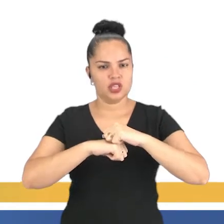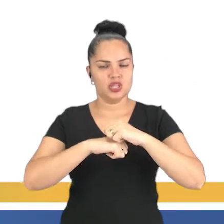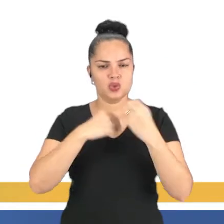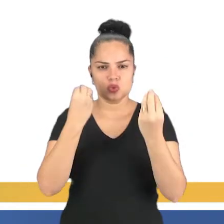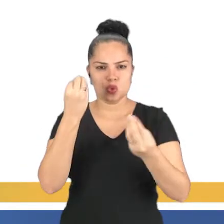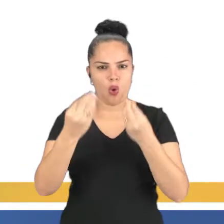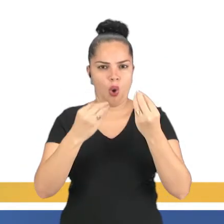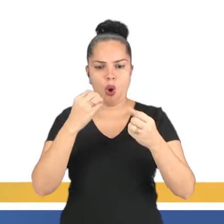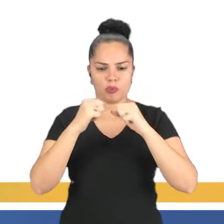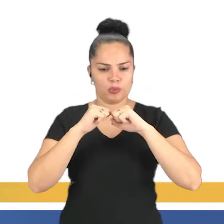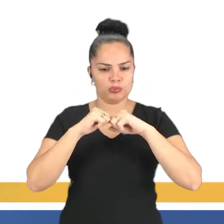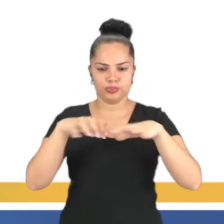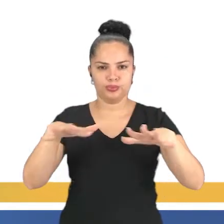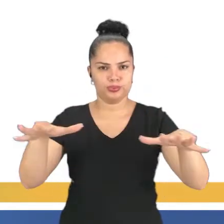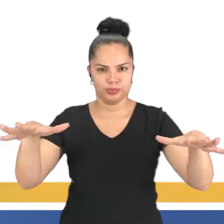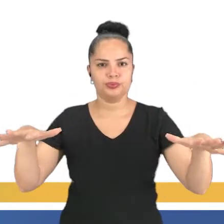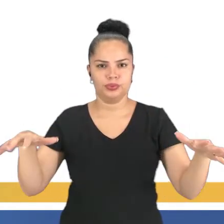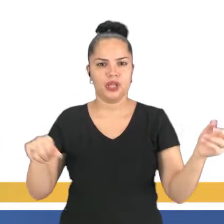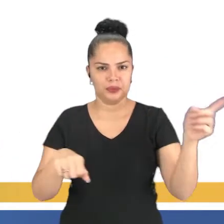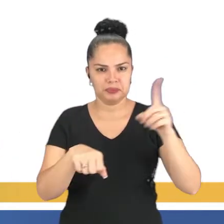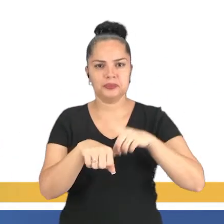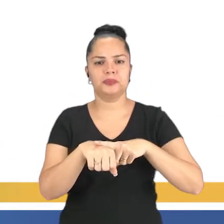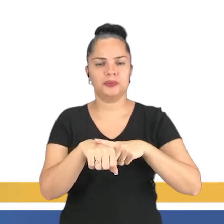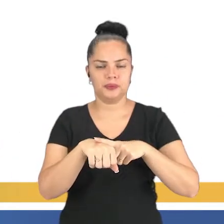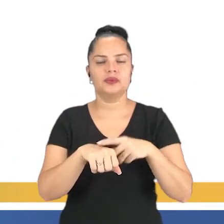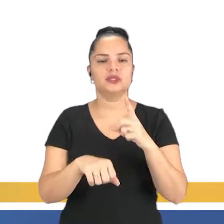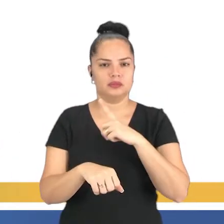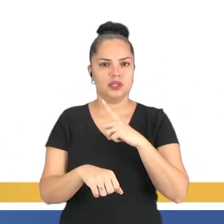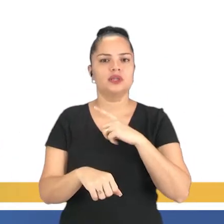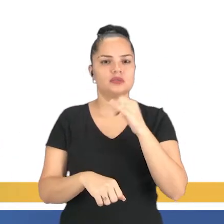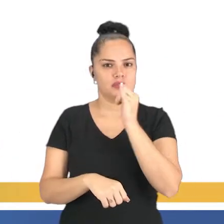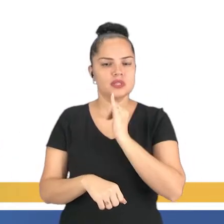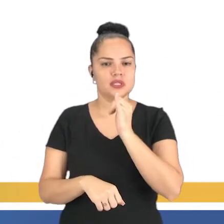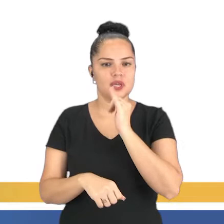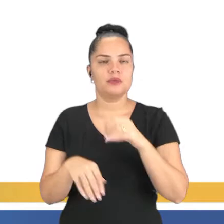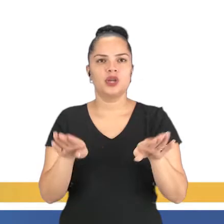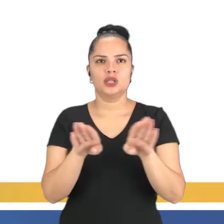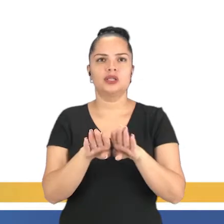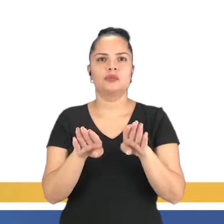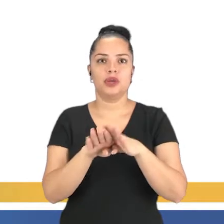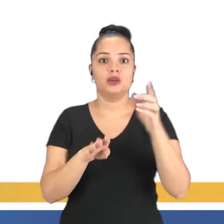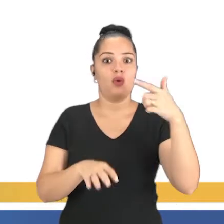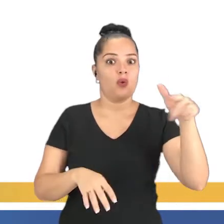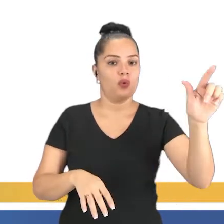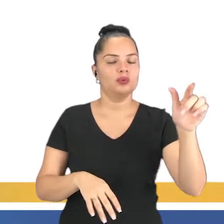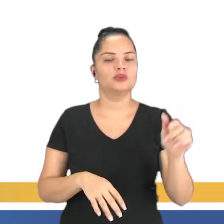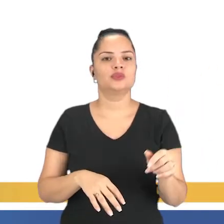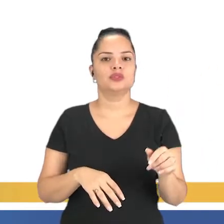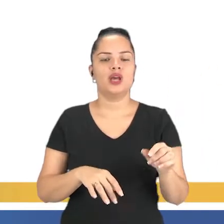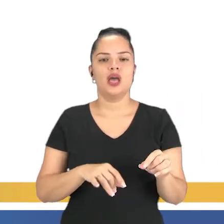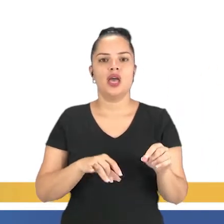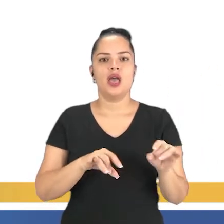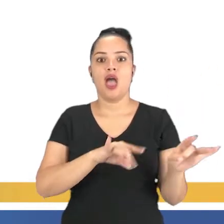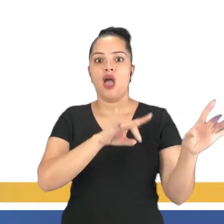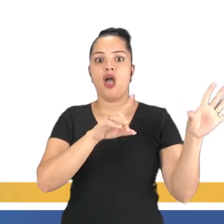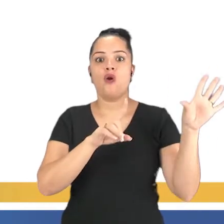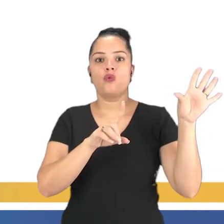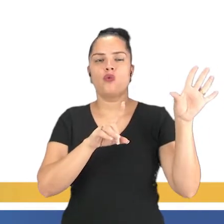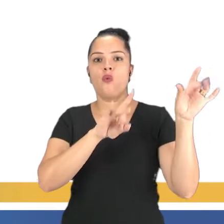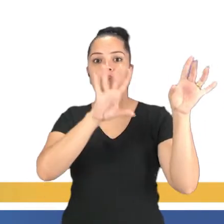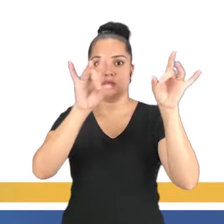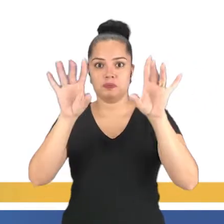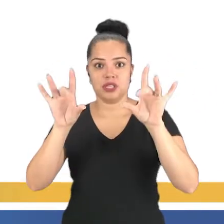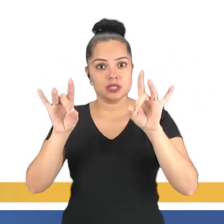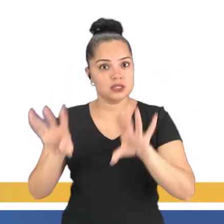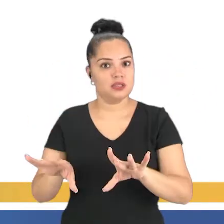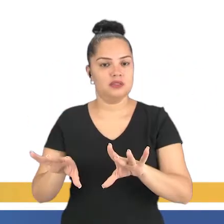de infográficos enciclopédicos, correto? Temos também outro, específicos, infográficos que tratam